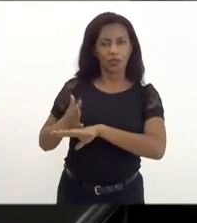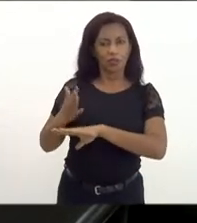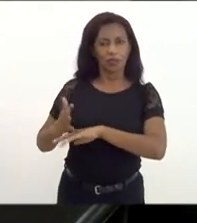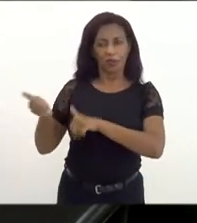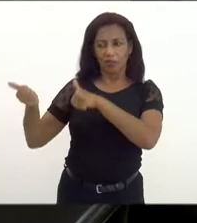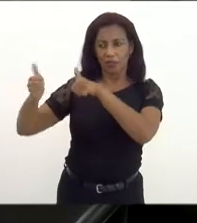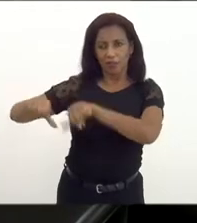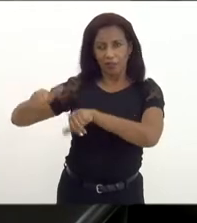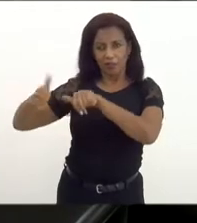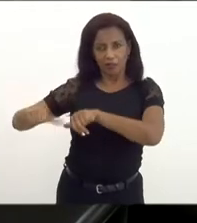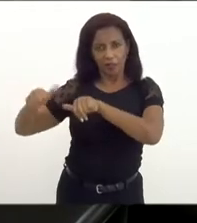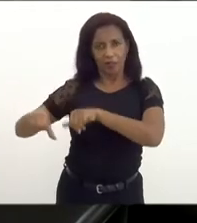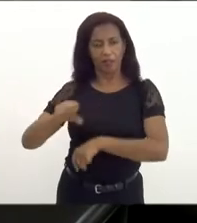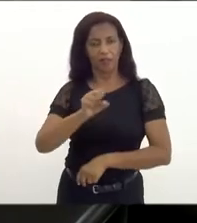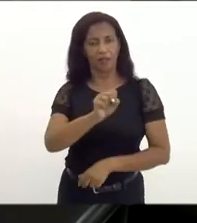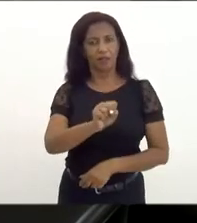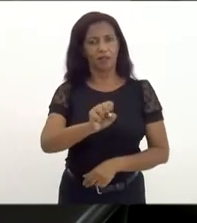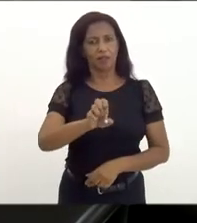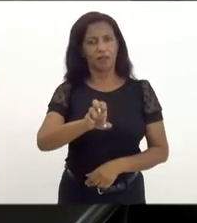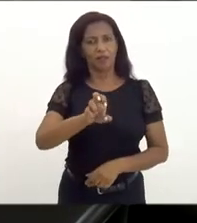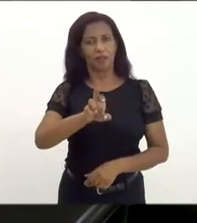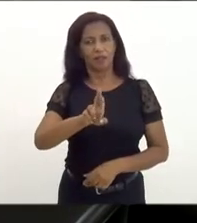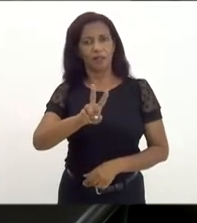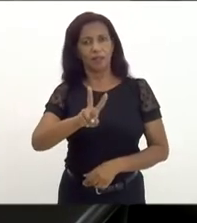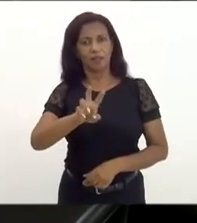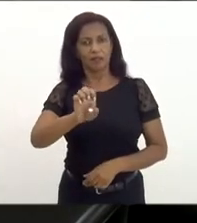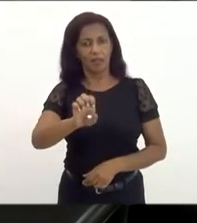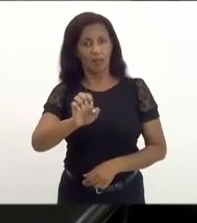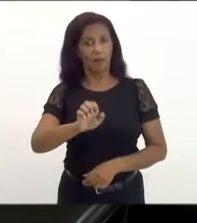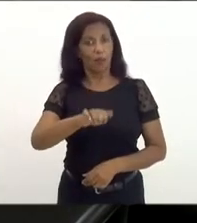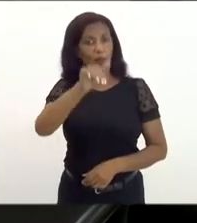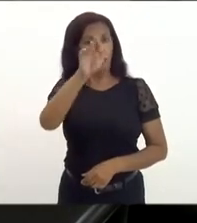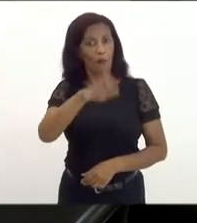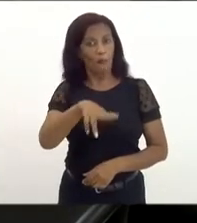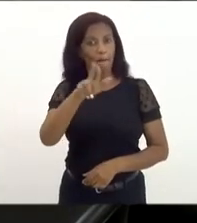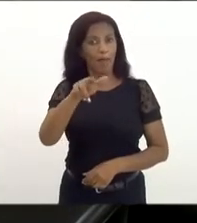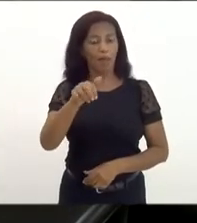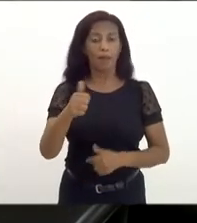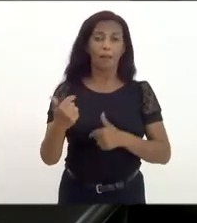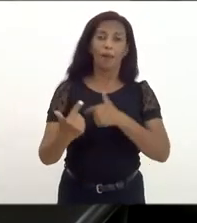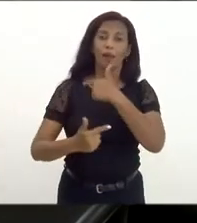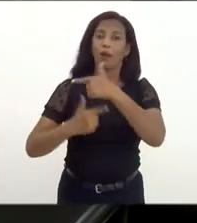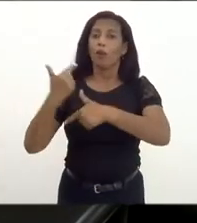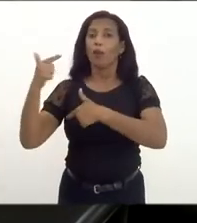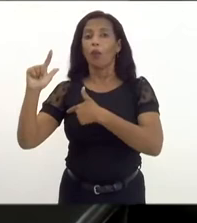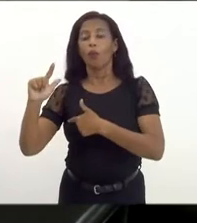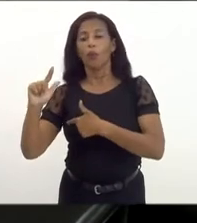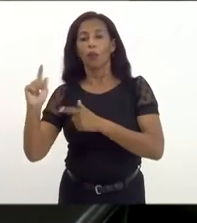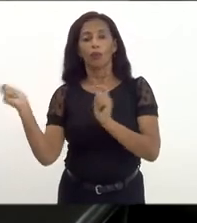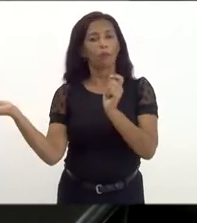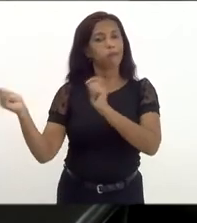da serve como benchmark para outras outras possíveis